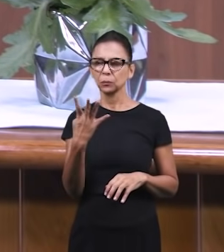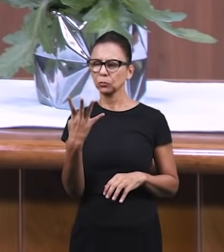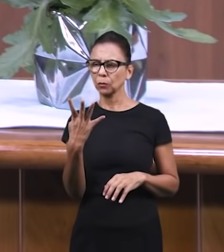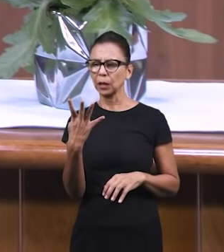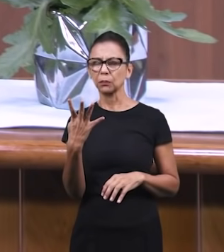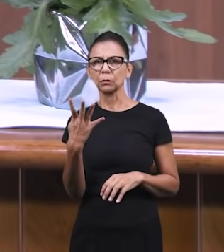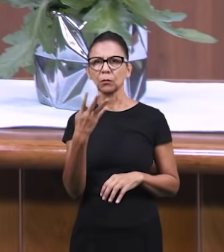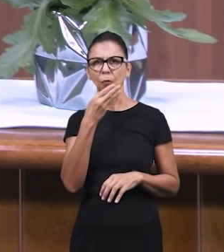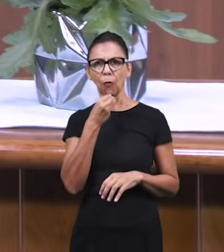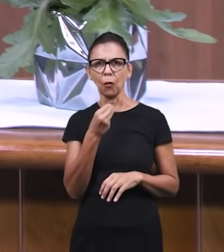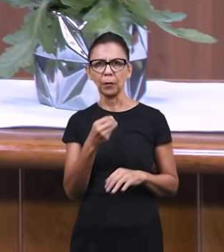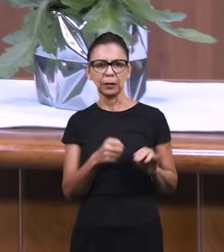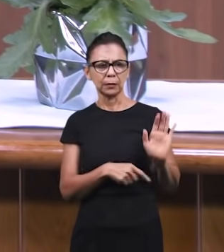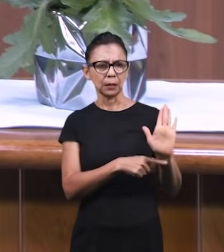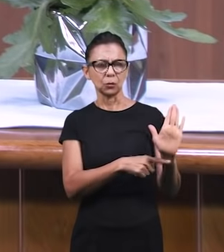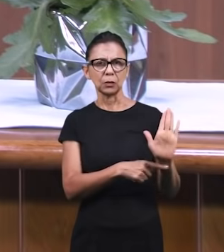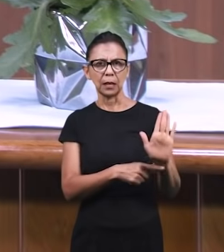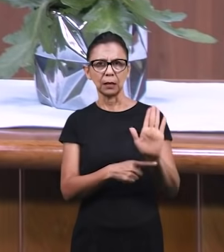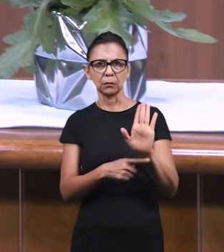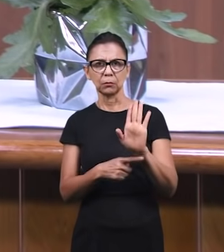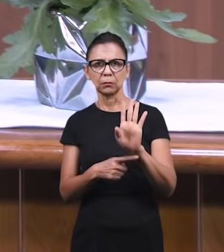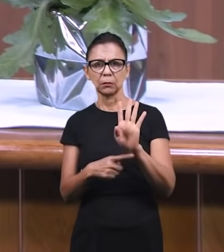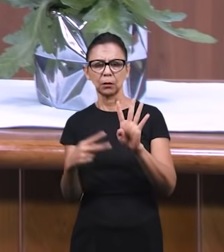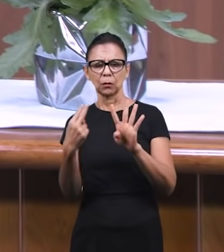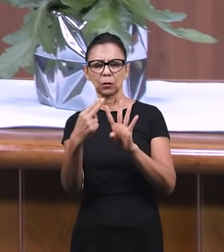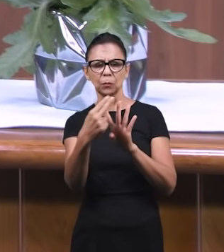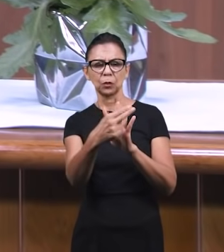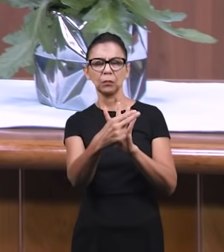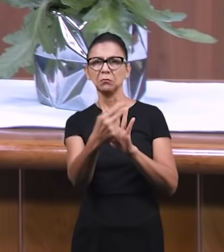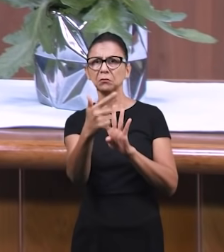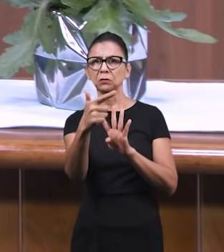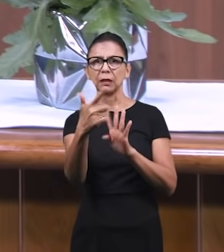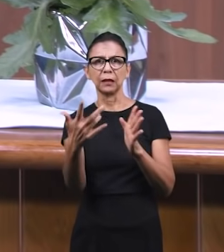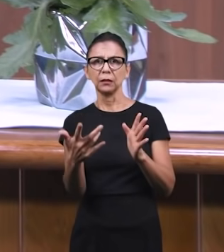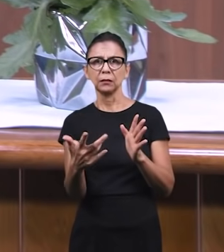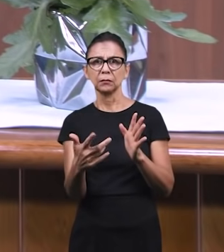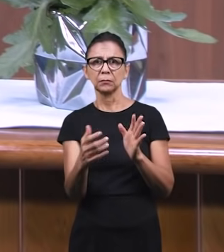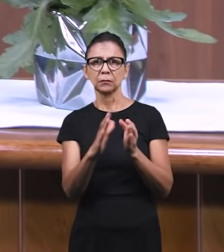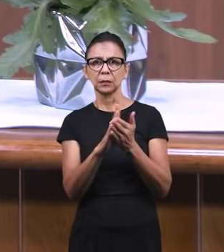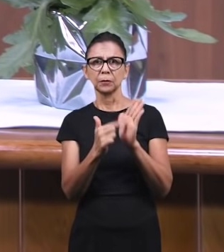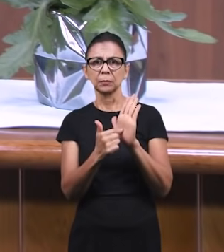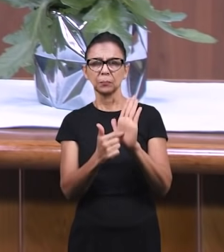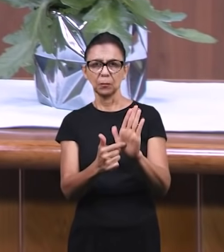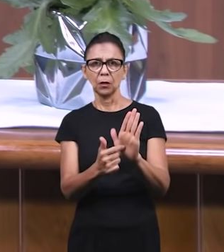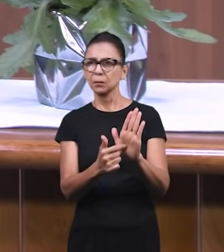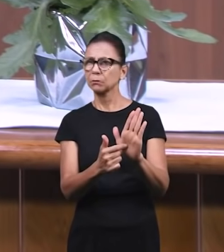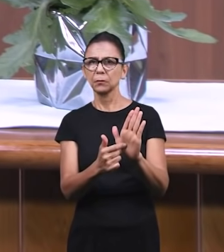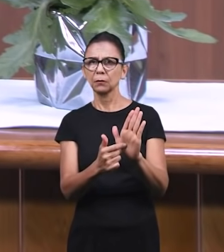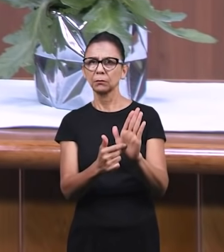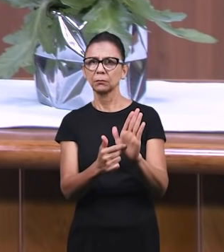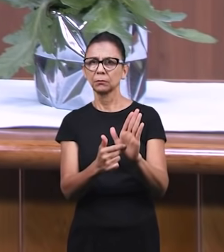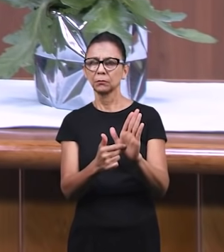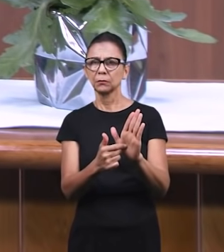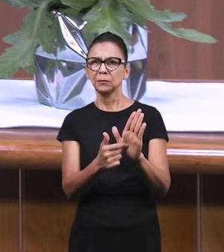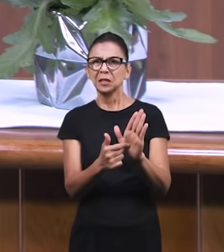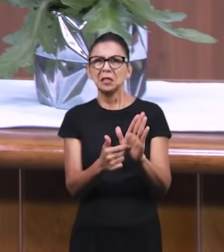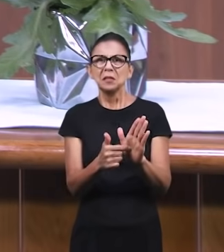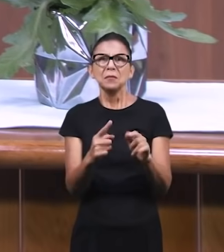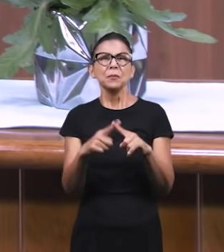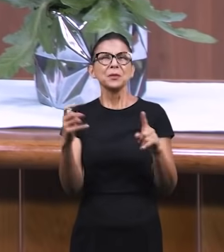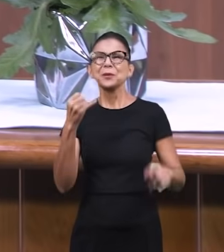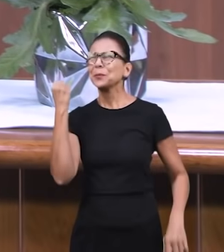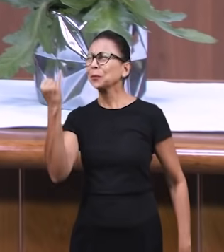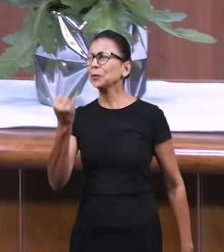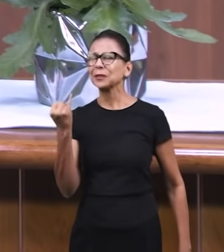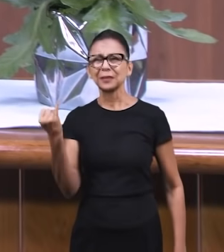evangelho, ele é realizado, a obra, por homens e mulheres cheias do Espírito Santo. Mas o que importa é que você entenda que